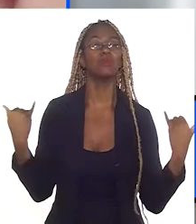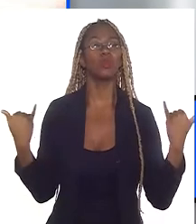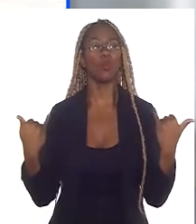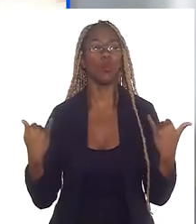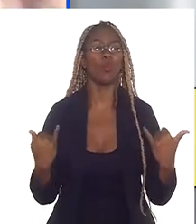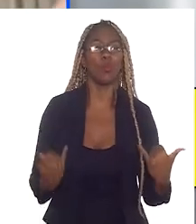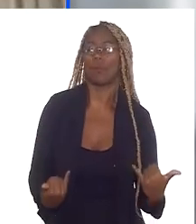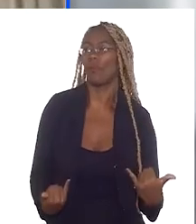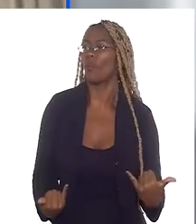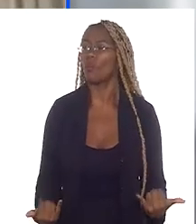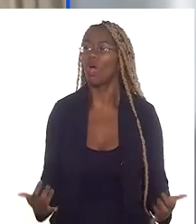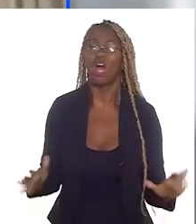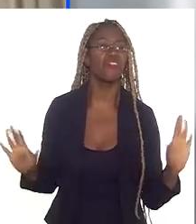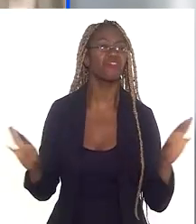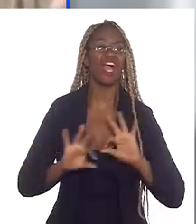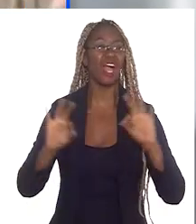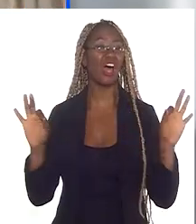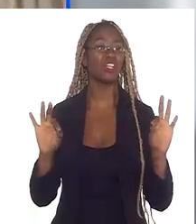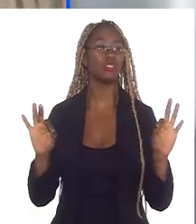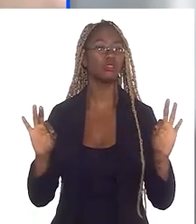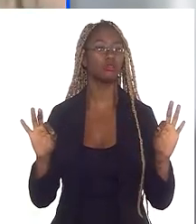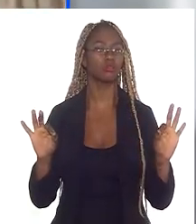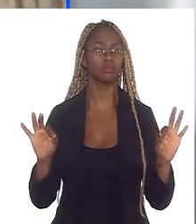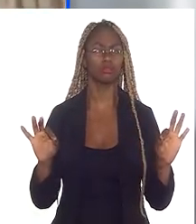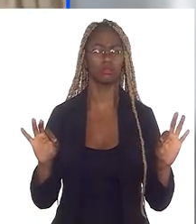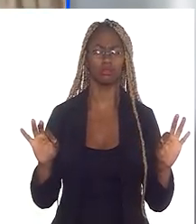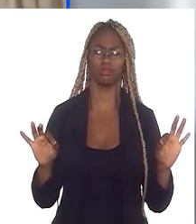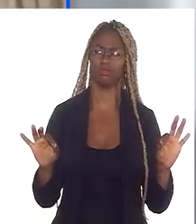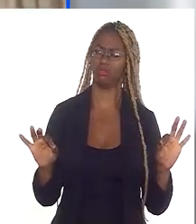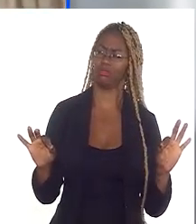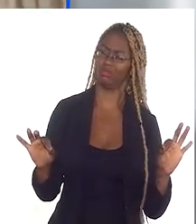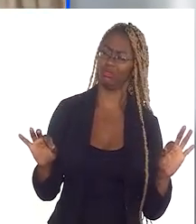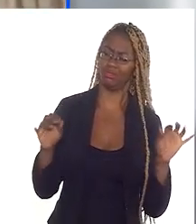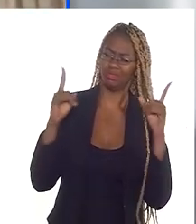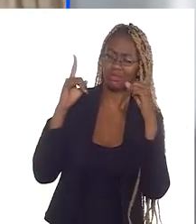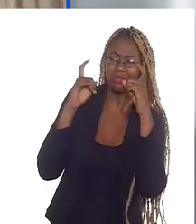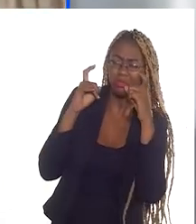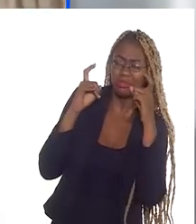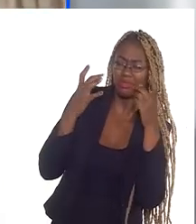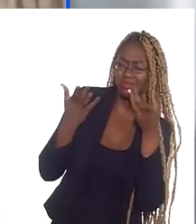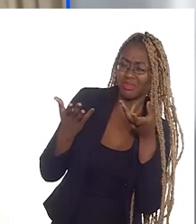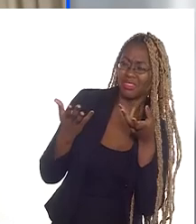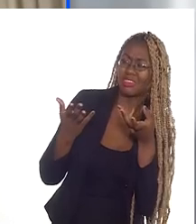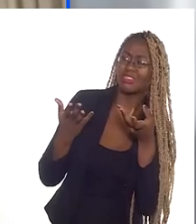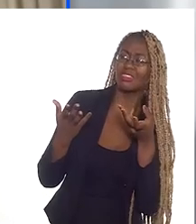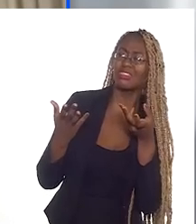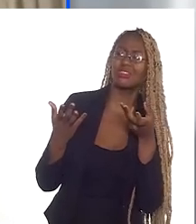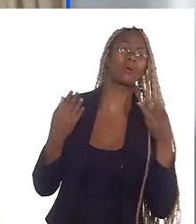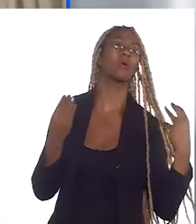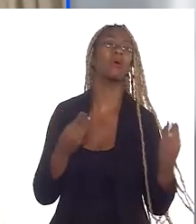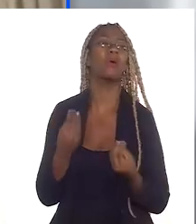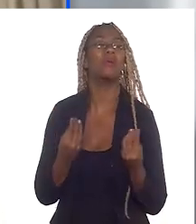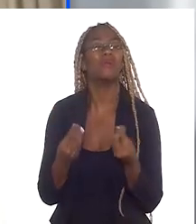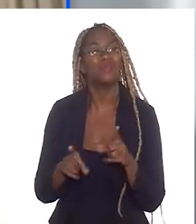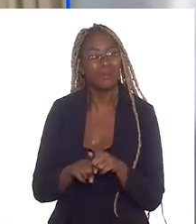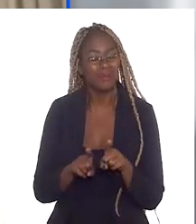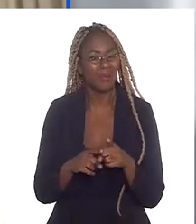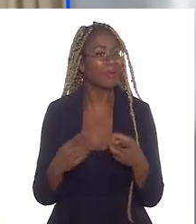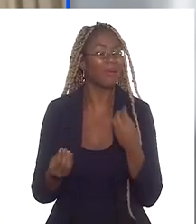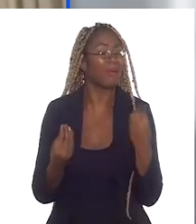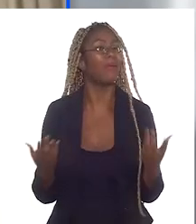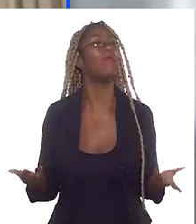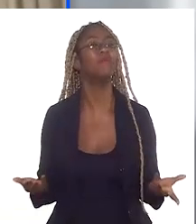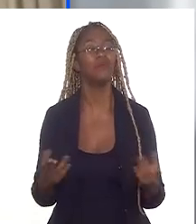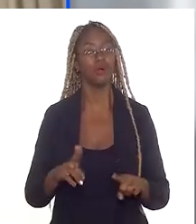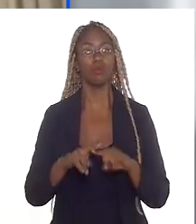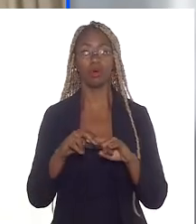casa vamos fazer perder perder peso dentro de casa porque aqui está ótimo Paulinho meu Deus é o Observe essa grau de